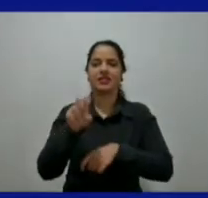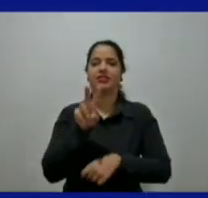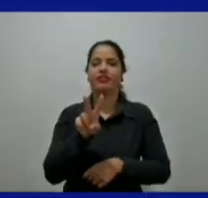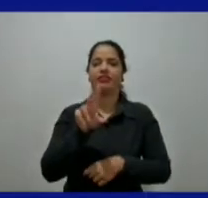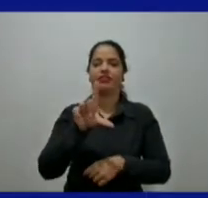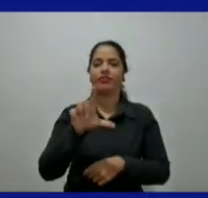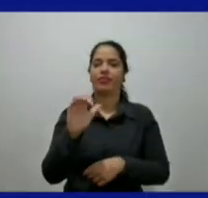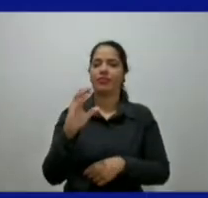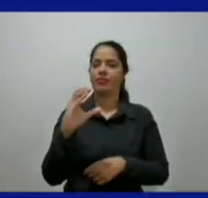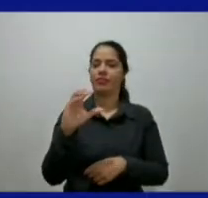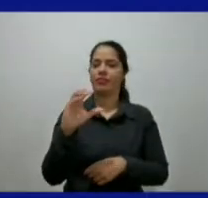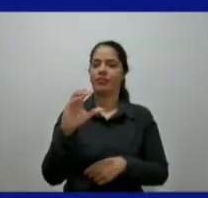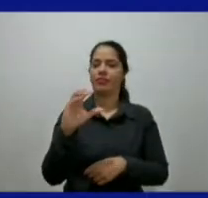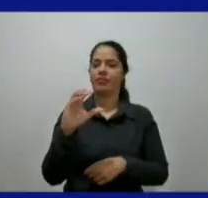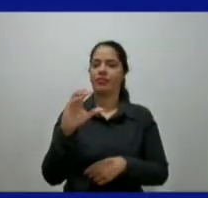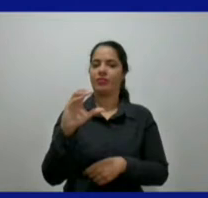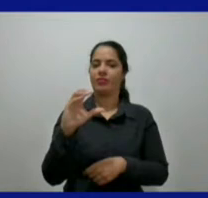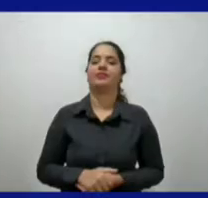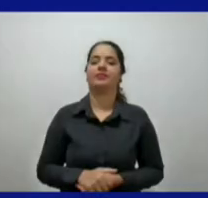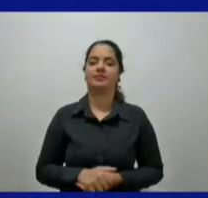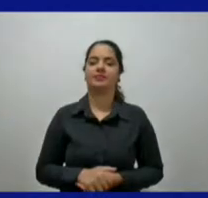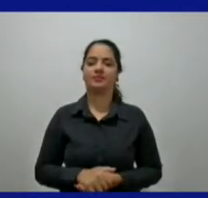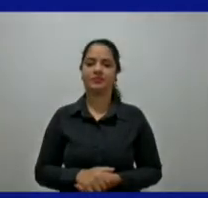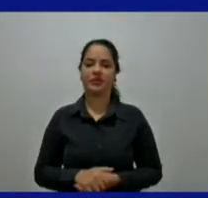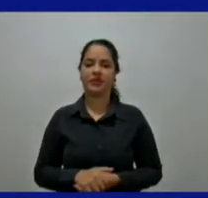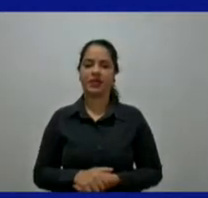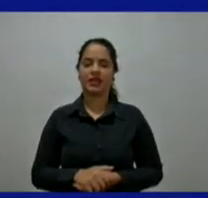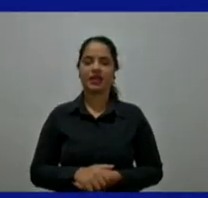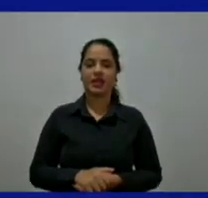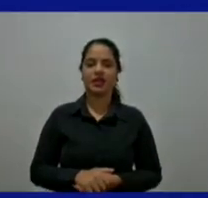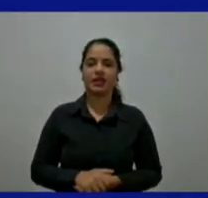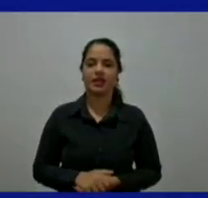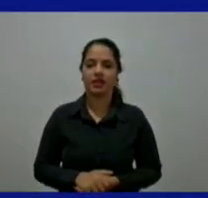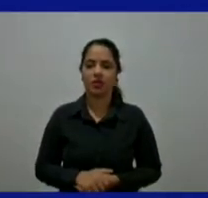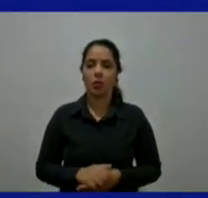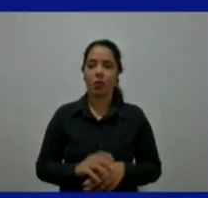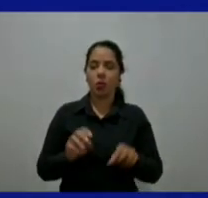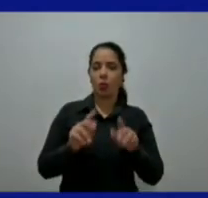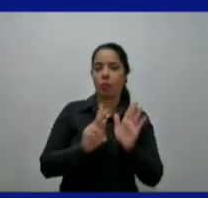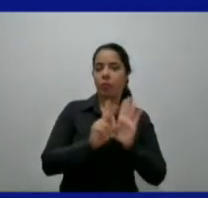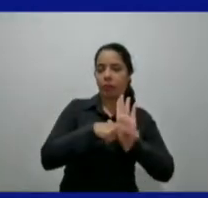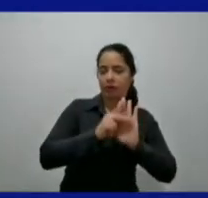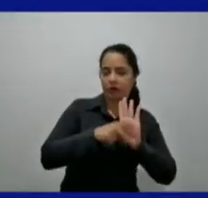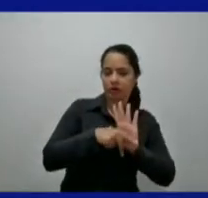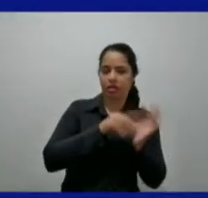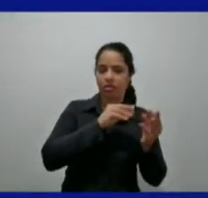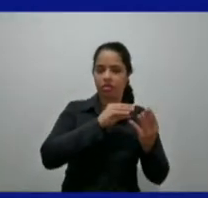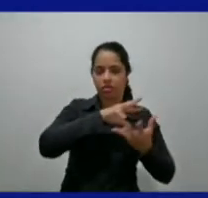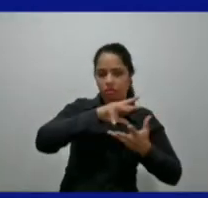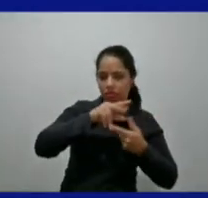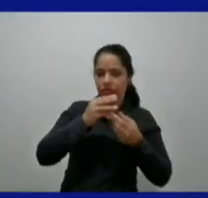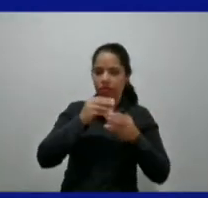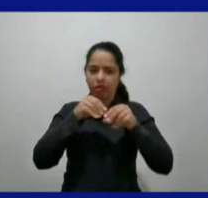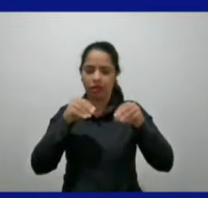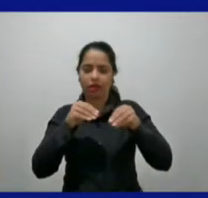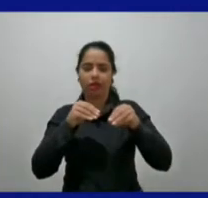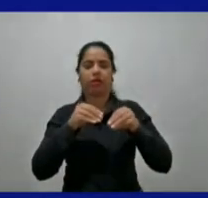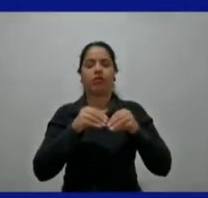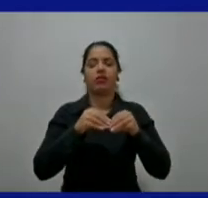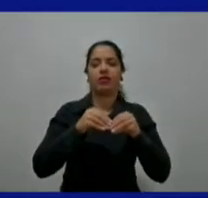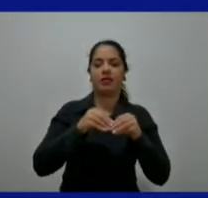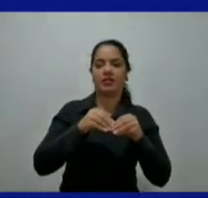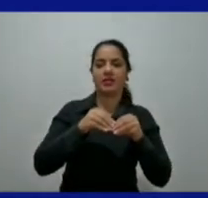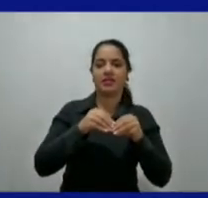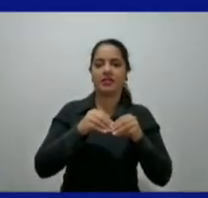lucro, os direitos autorais, me desculpe, Tião, mas deveriam ir todos para a Lelinha.